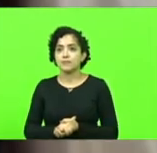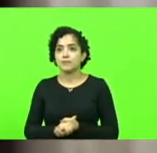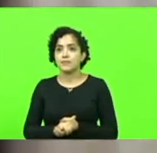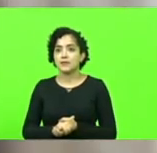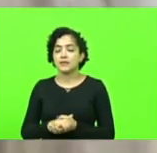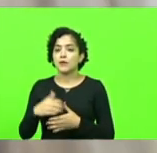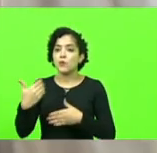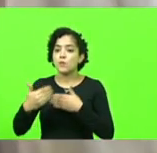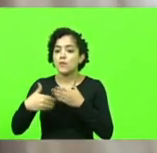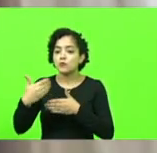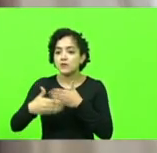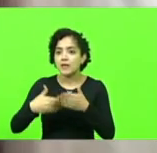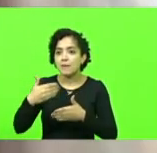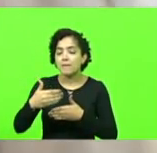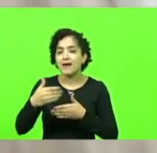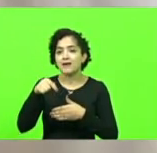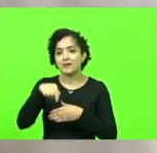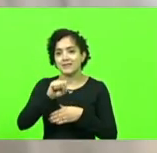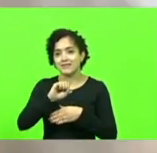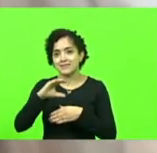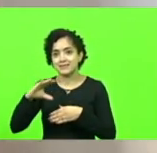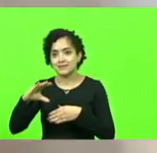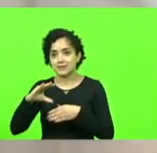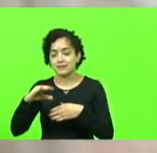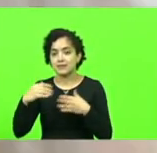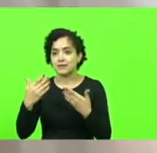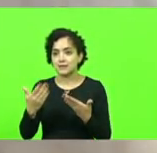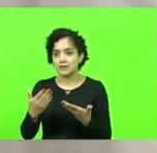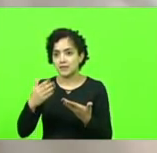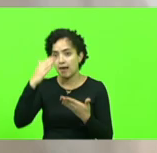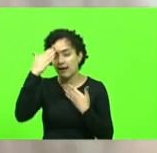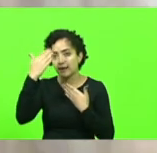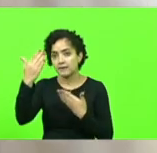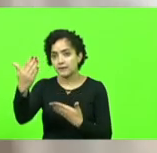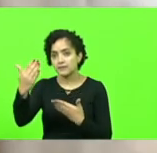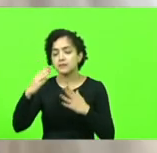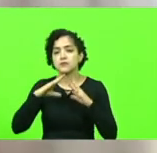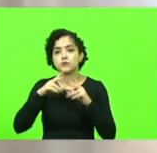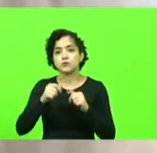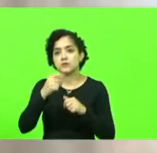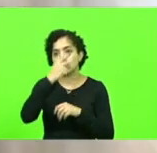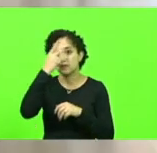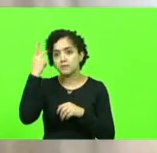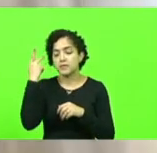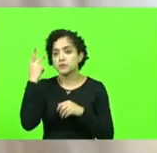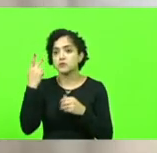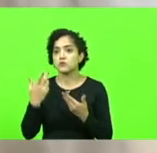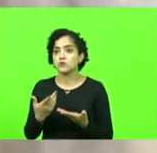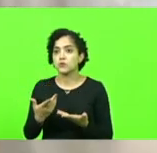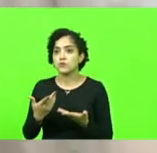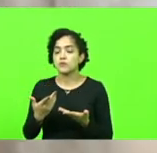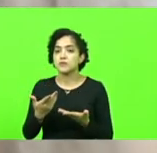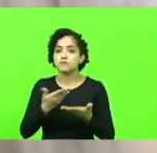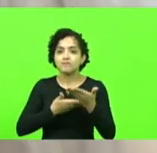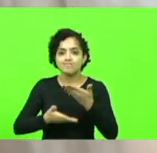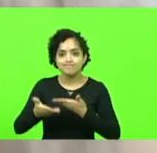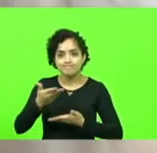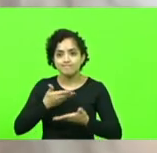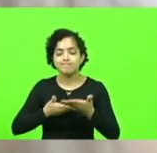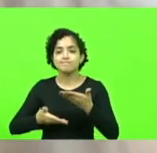trajetória em Santa Catarina, eu tenho a agradecer a todas as pessoas que eu convivi e